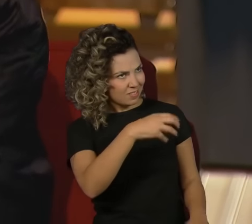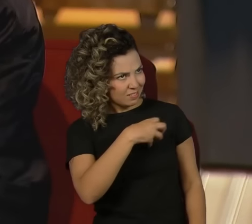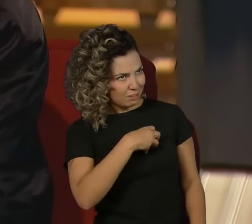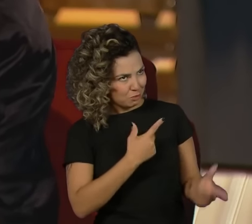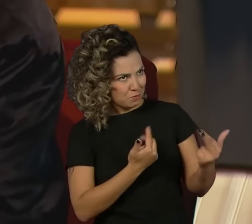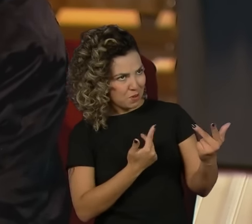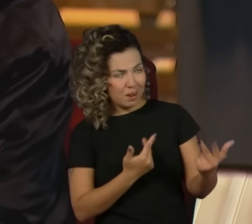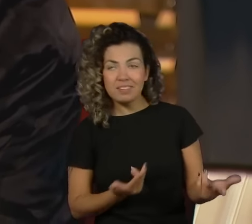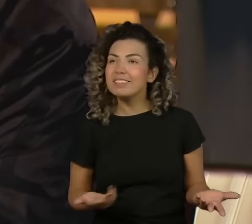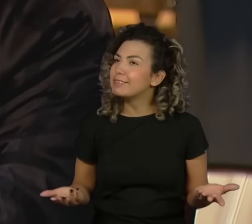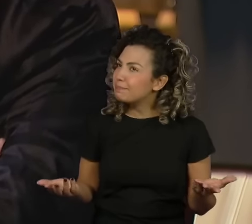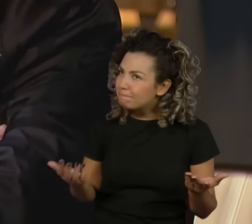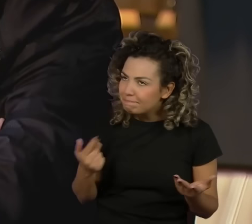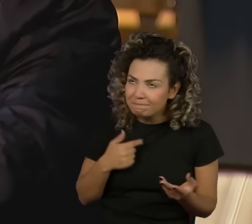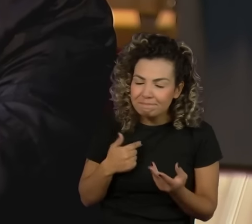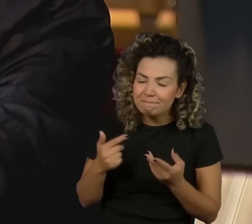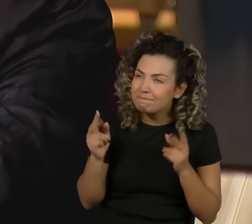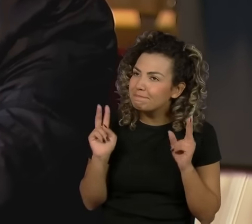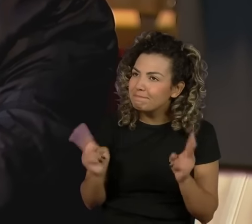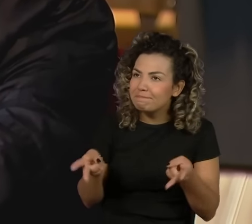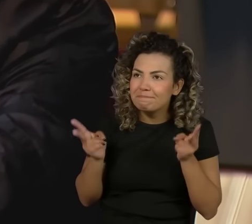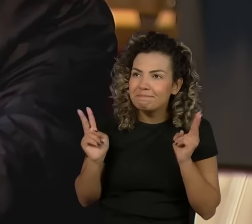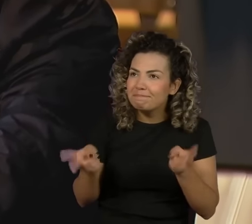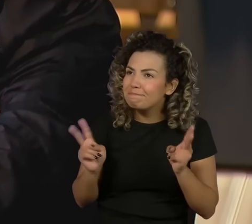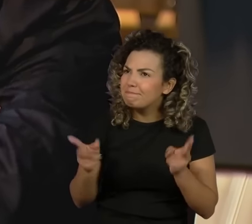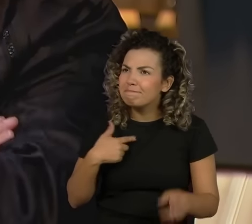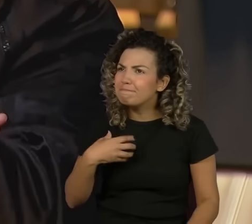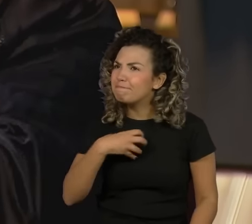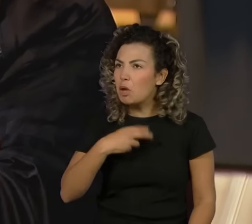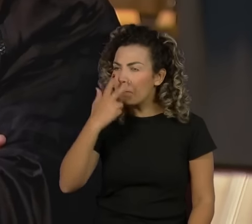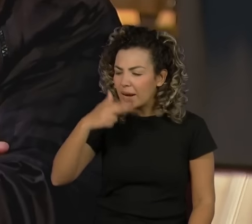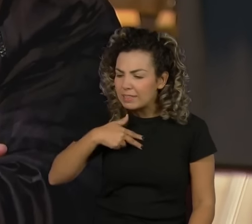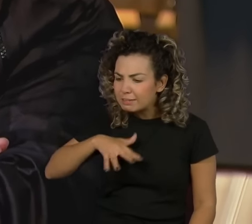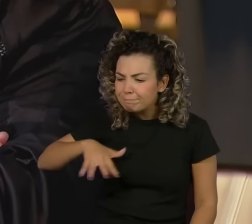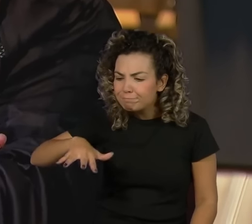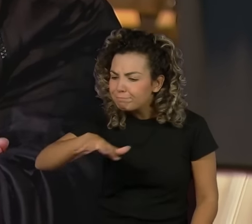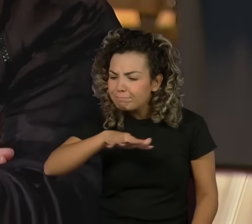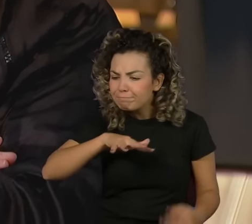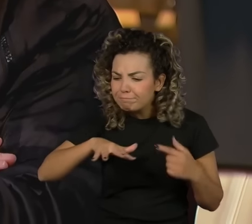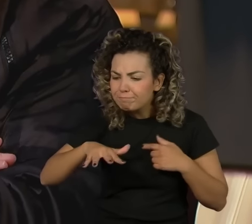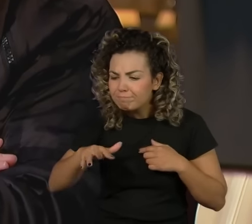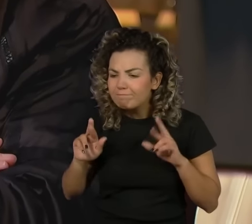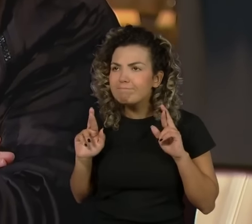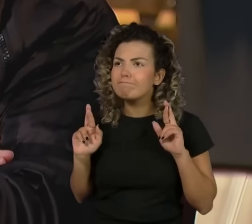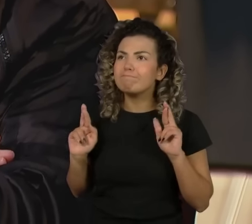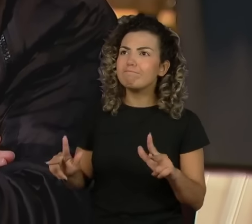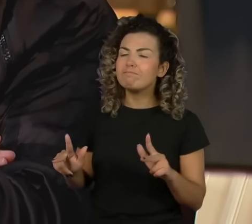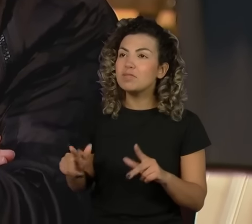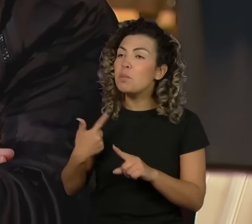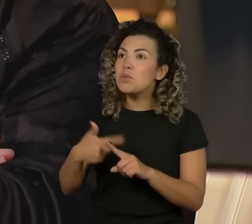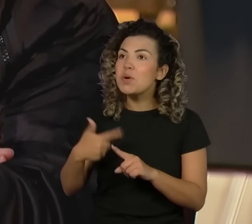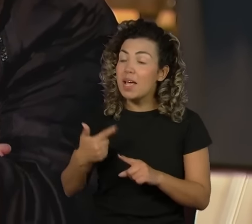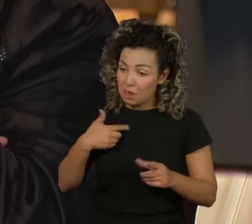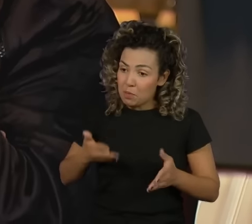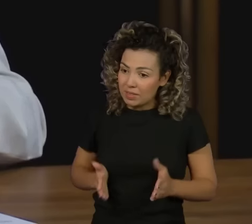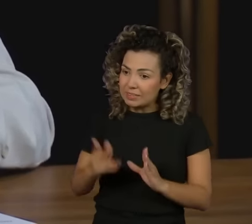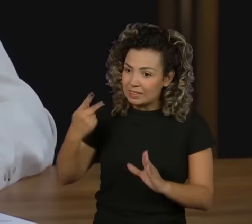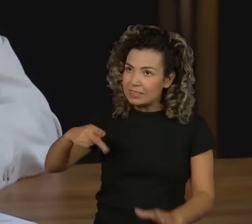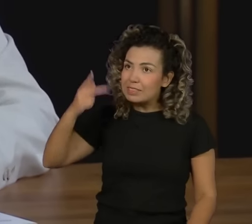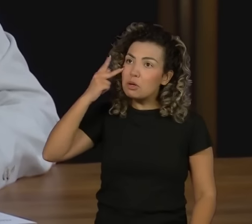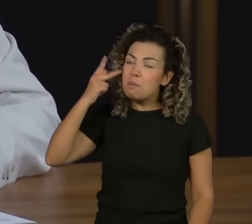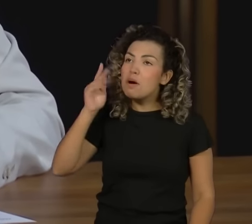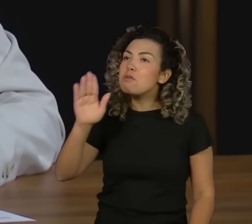assim, não. Eu não me sinto muito bem assim. Você sabe por quê? Porque, contraditoriamente, eu sou apaixonado pelo Rio de Janeiro. Claro. Não, e